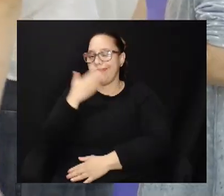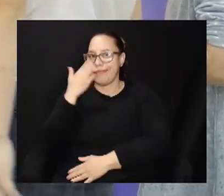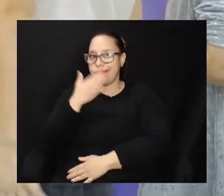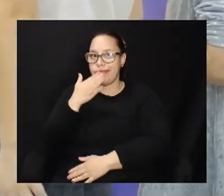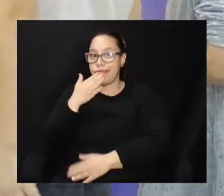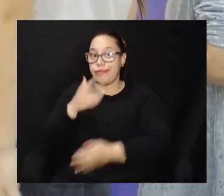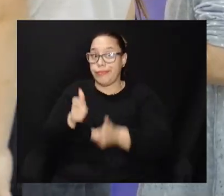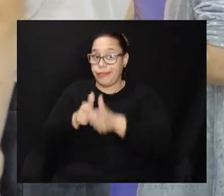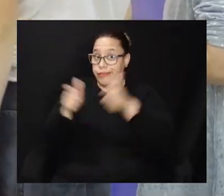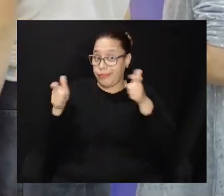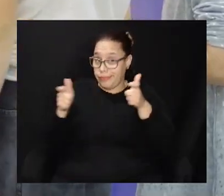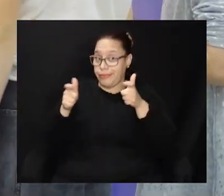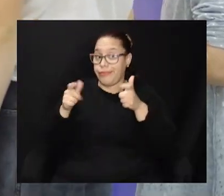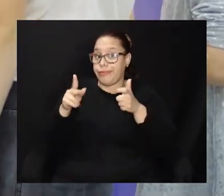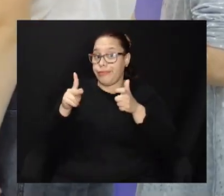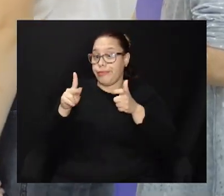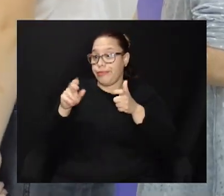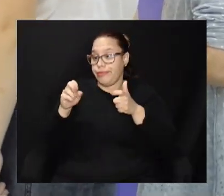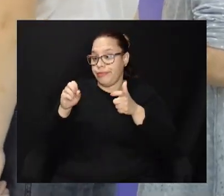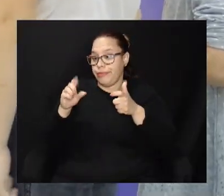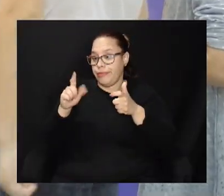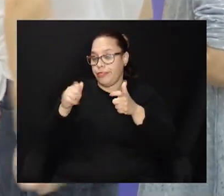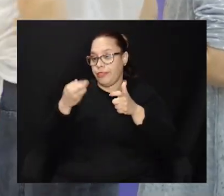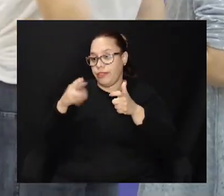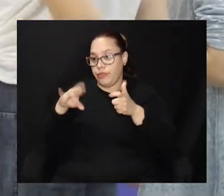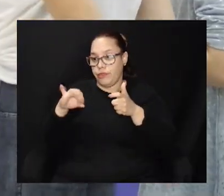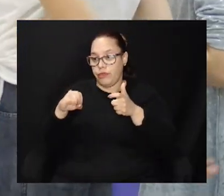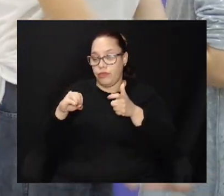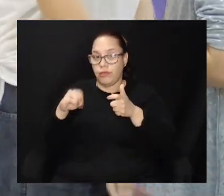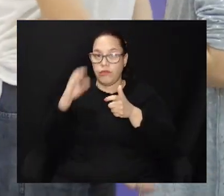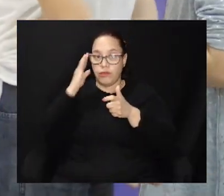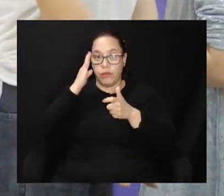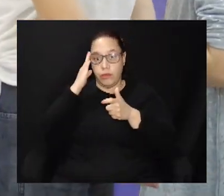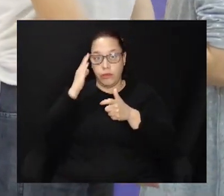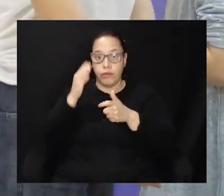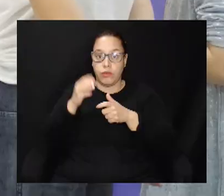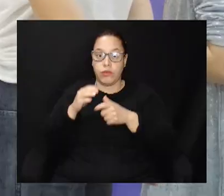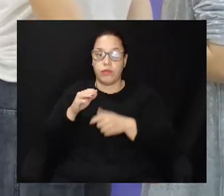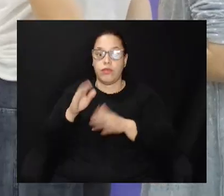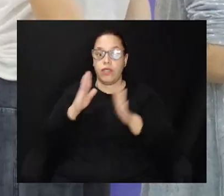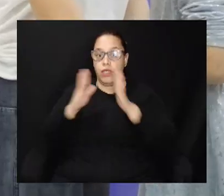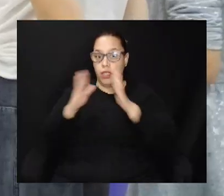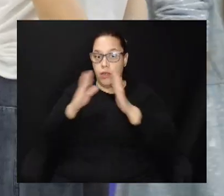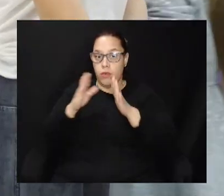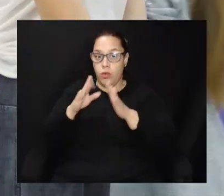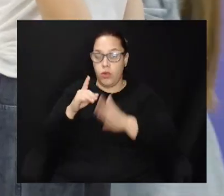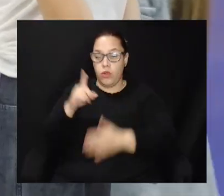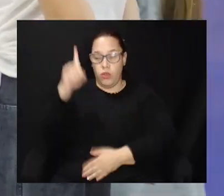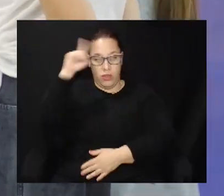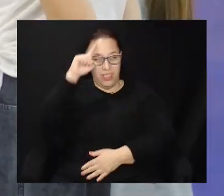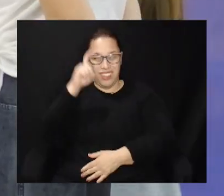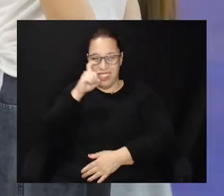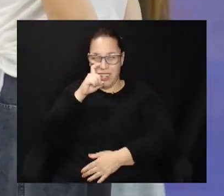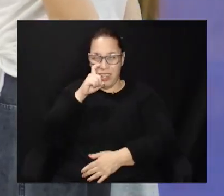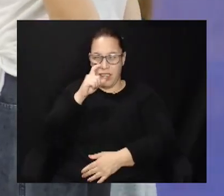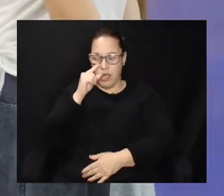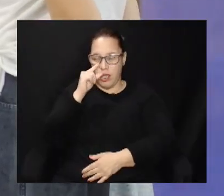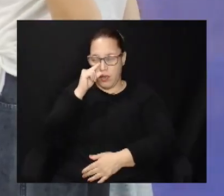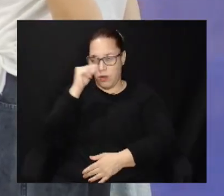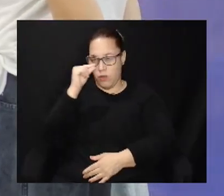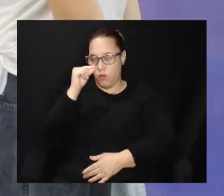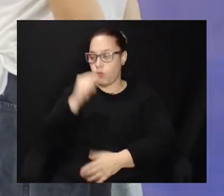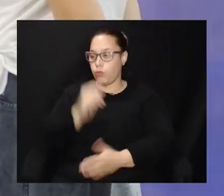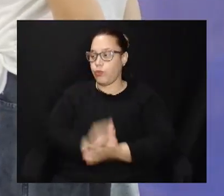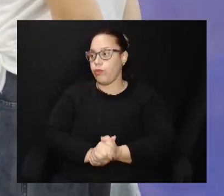paladar. Então, por isso que essa fase é bem interessante do Halloween, para a gente ir controlando e dosando a quantidade de açúcar exposto para essas crianças